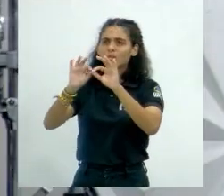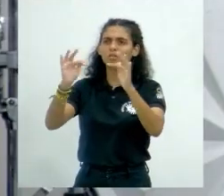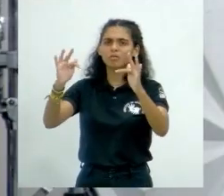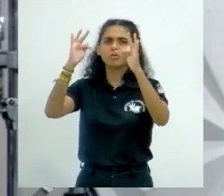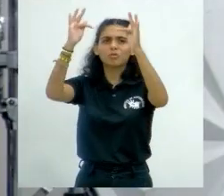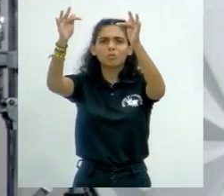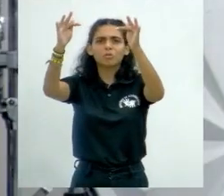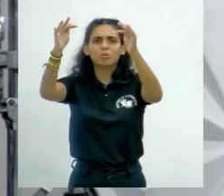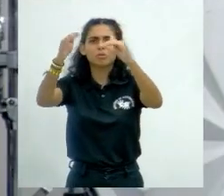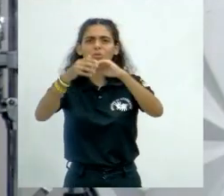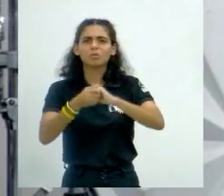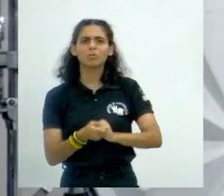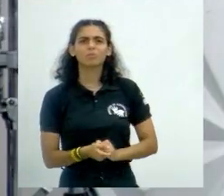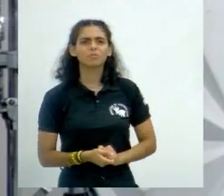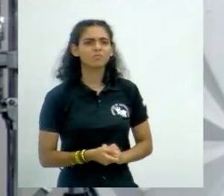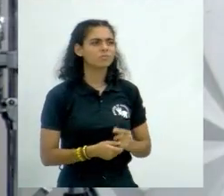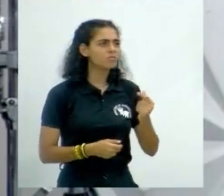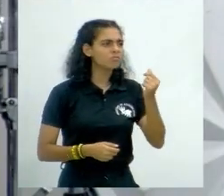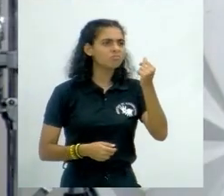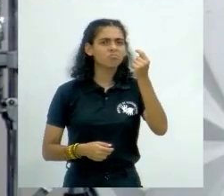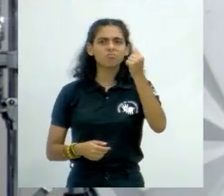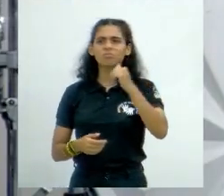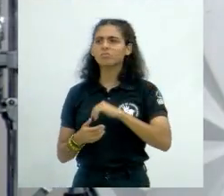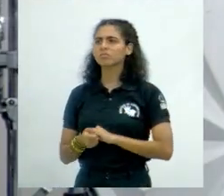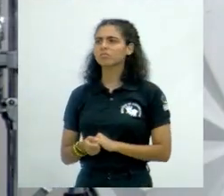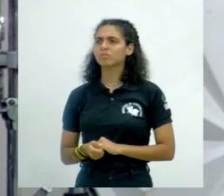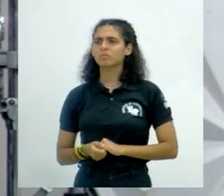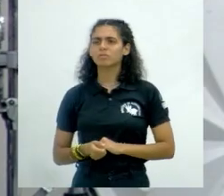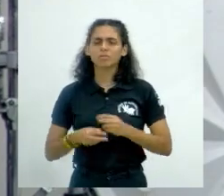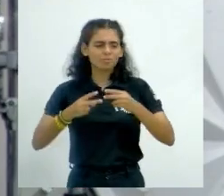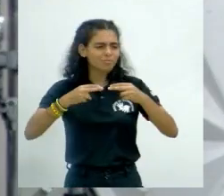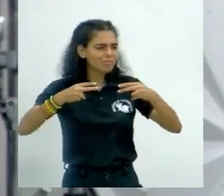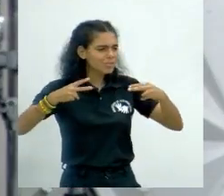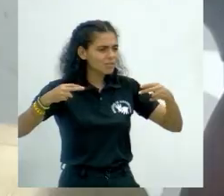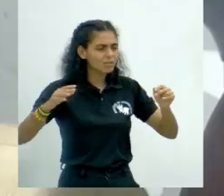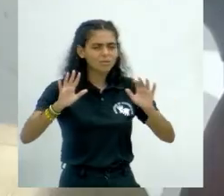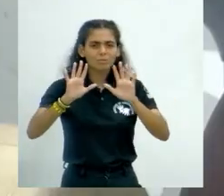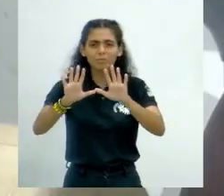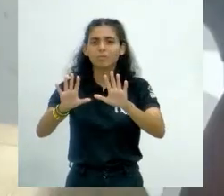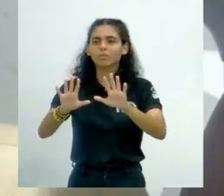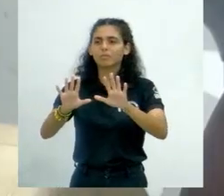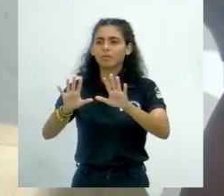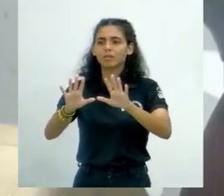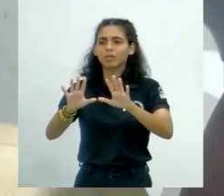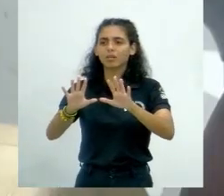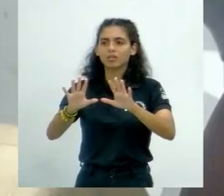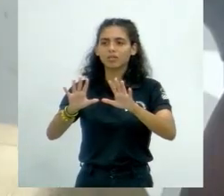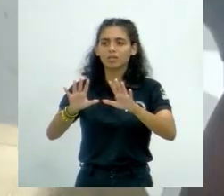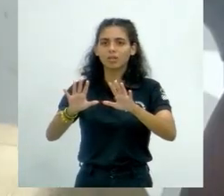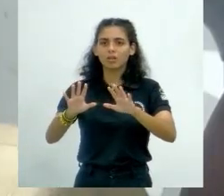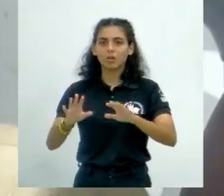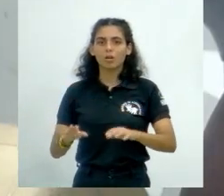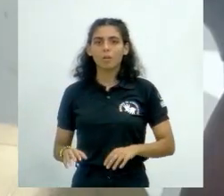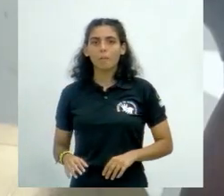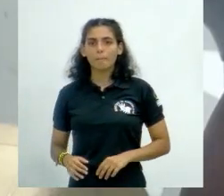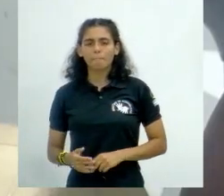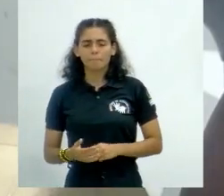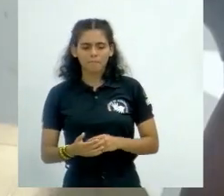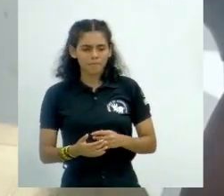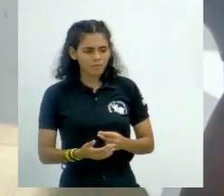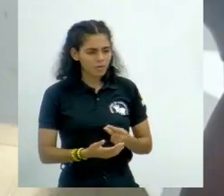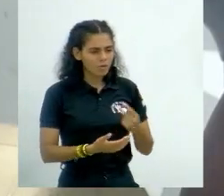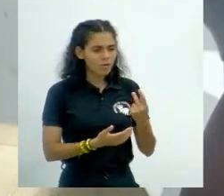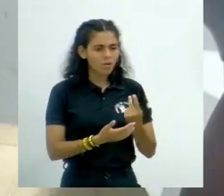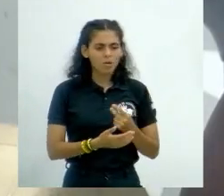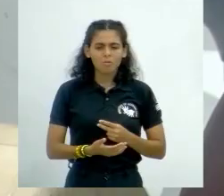não é pecado, isso não é um problema. O grande desafio é quando o fim está em mim mesmo. Quando a